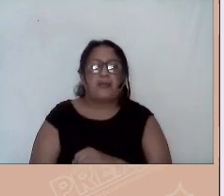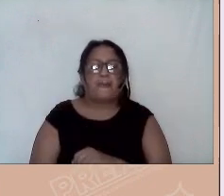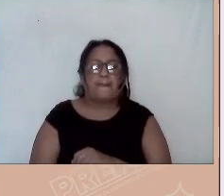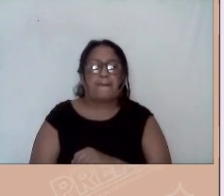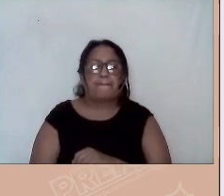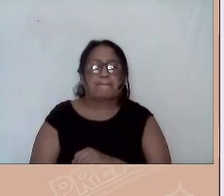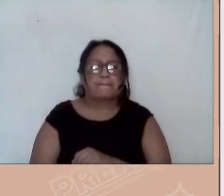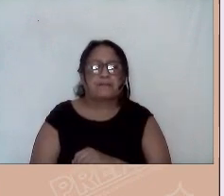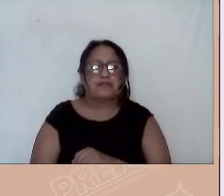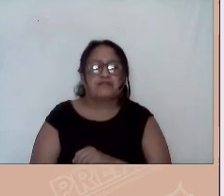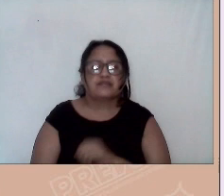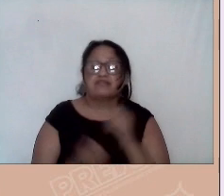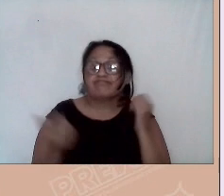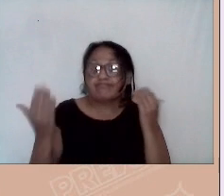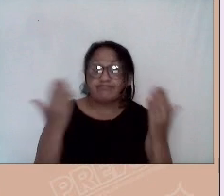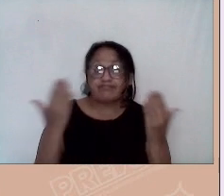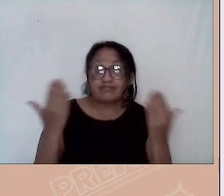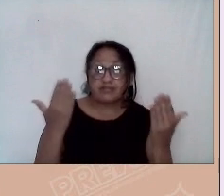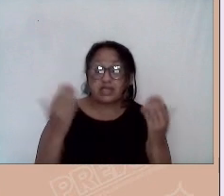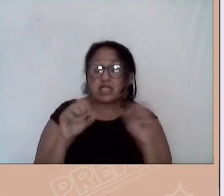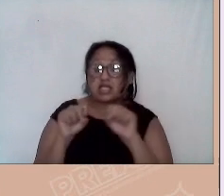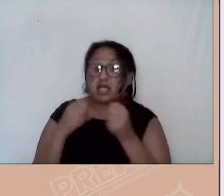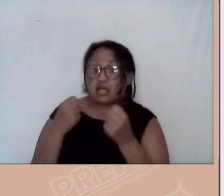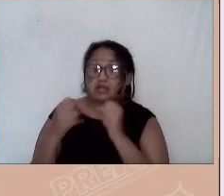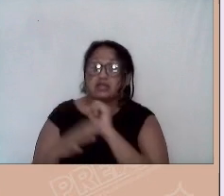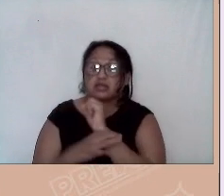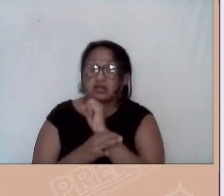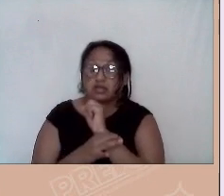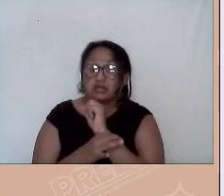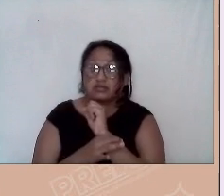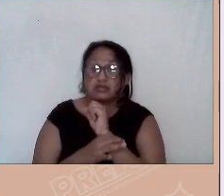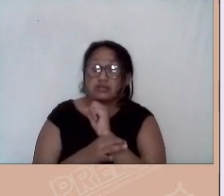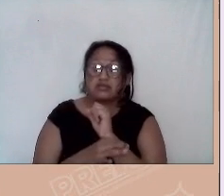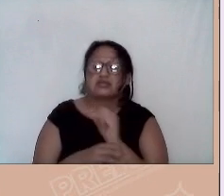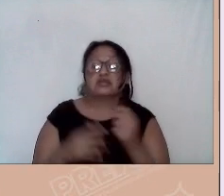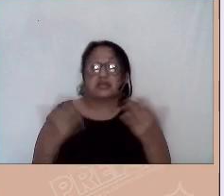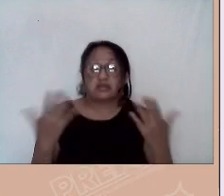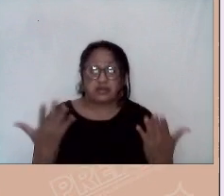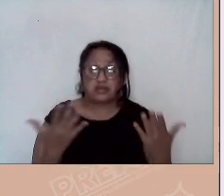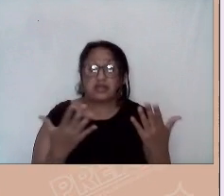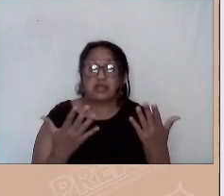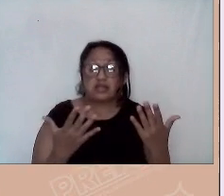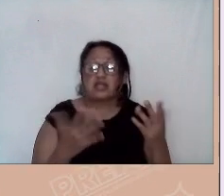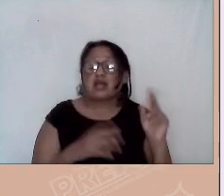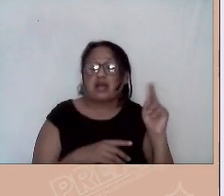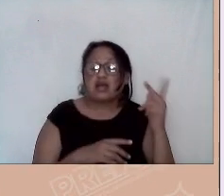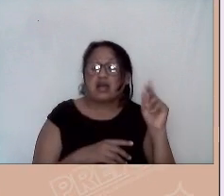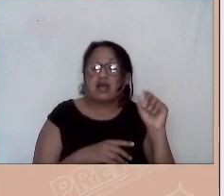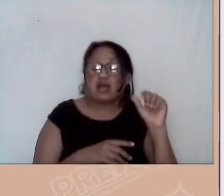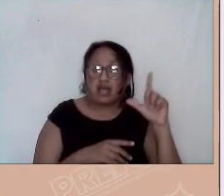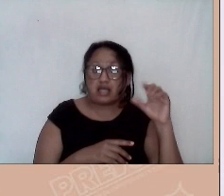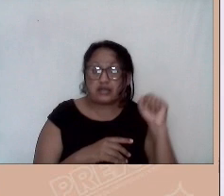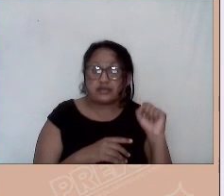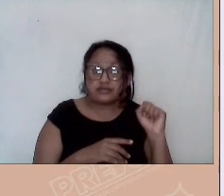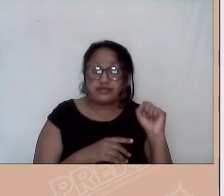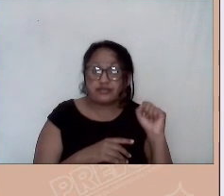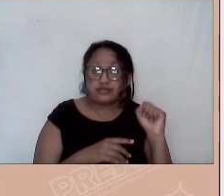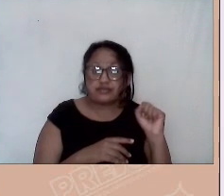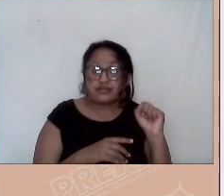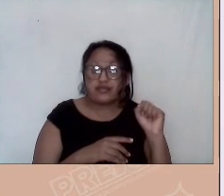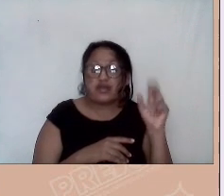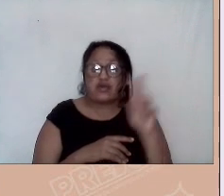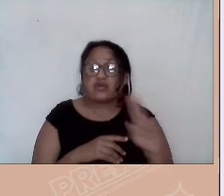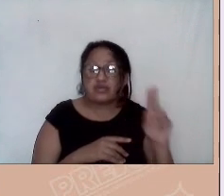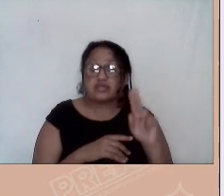hacking entre quebra de segurança e hacking by using the term cracking usando o termo cracking